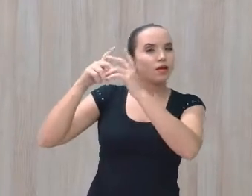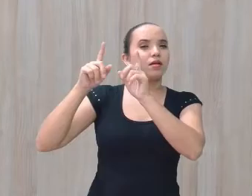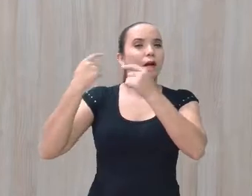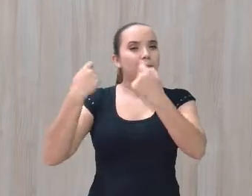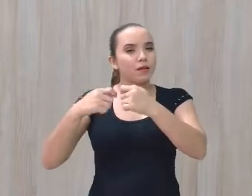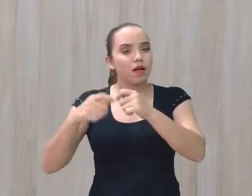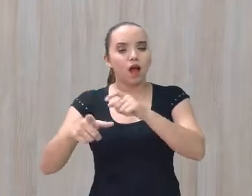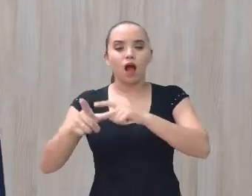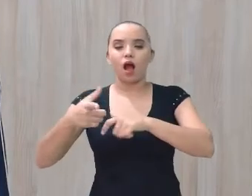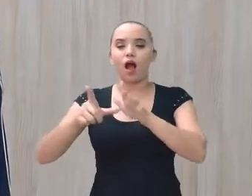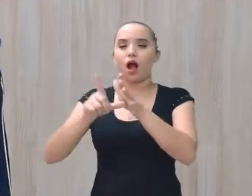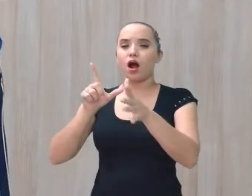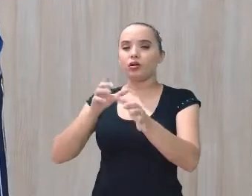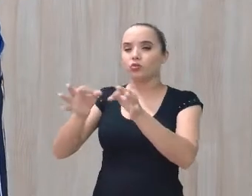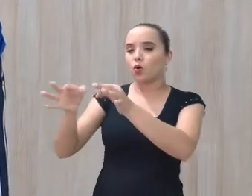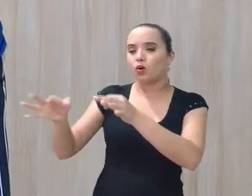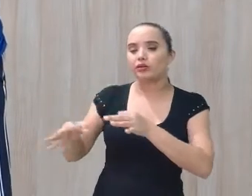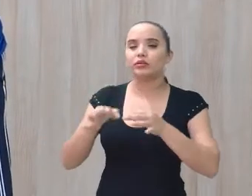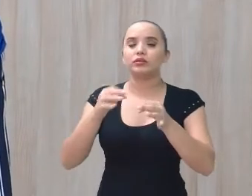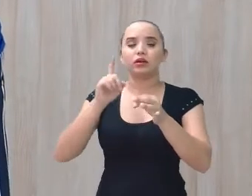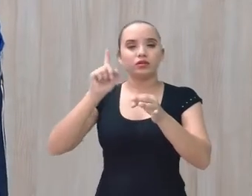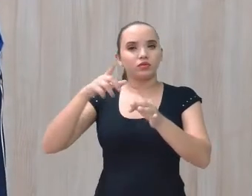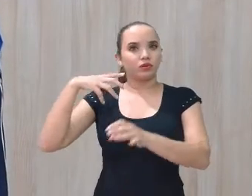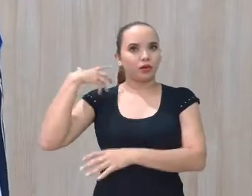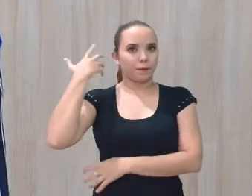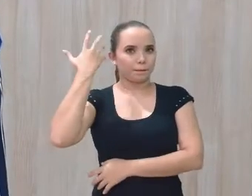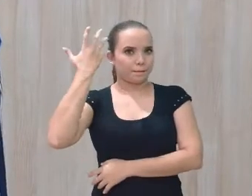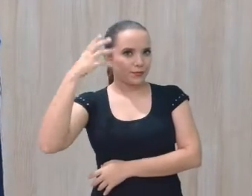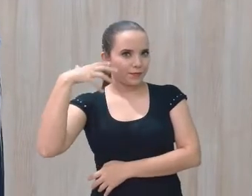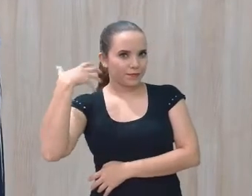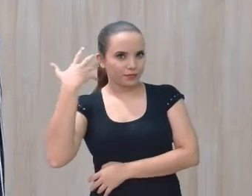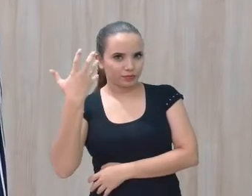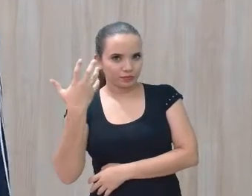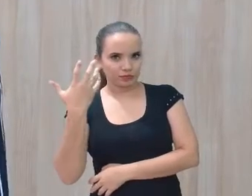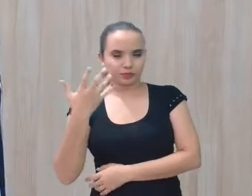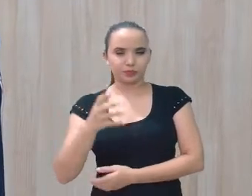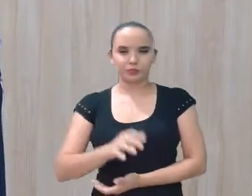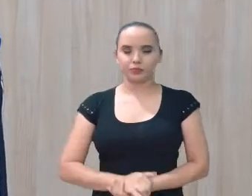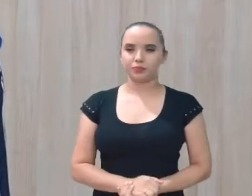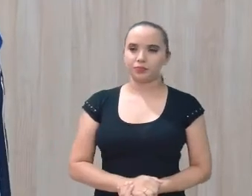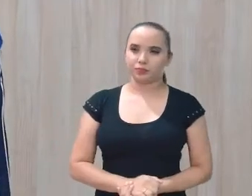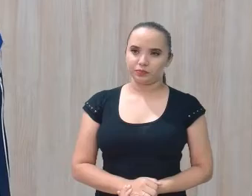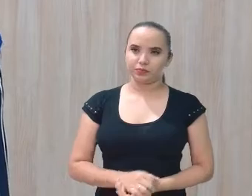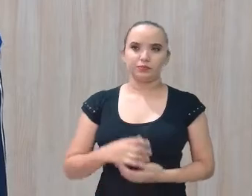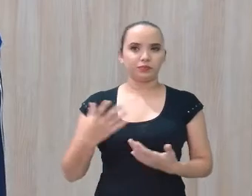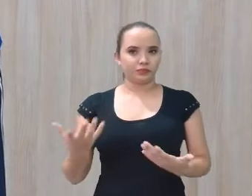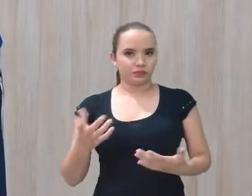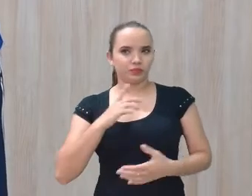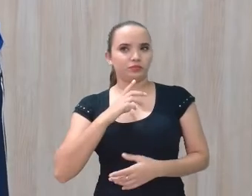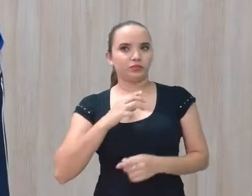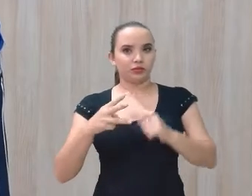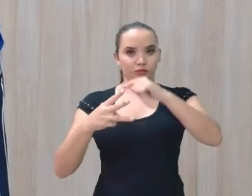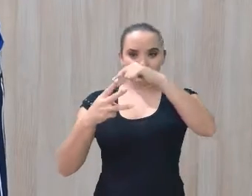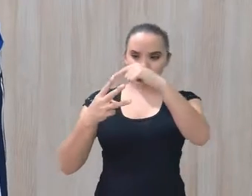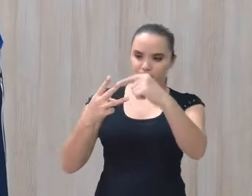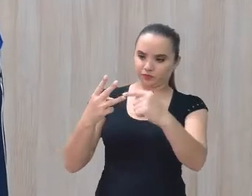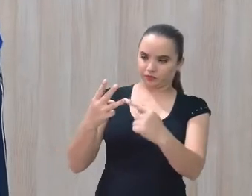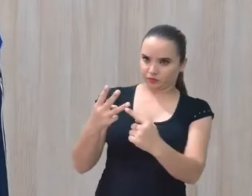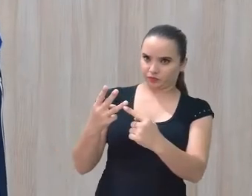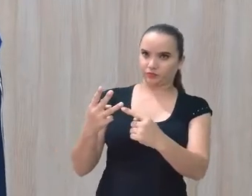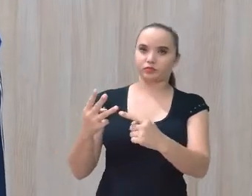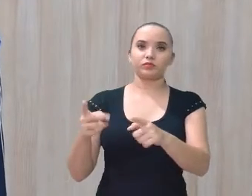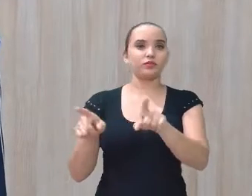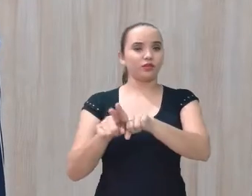elaborado, harmonioso, que é a música, tá? Então, são 3 tipos de sons e